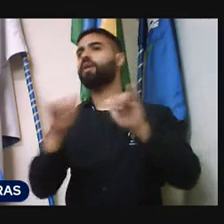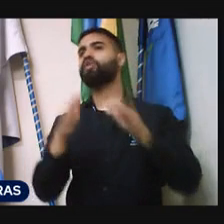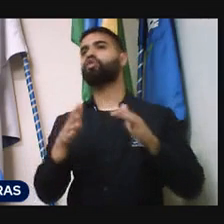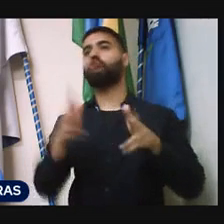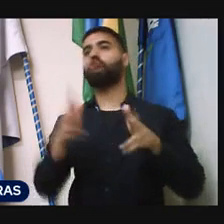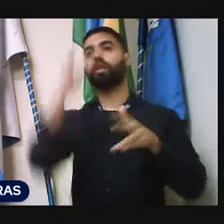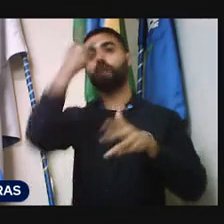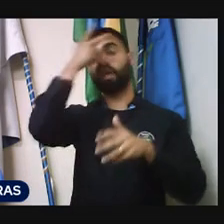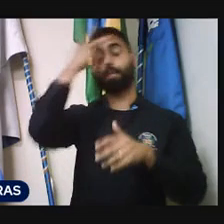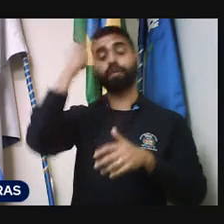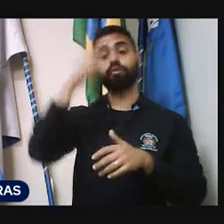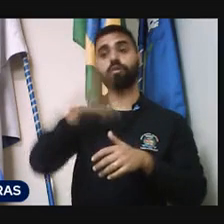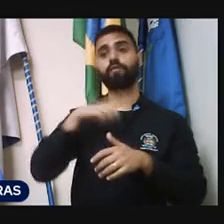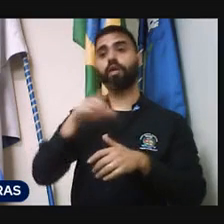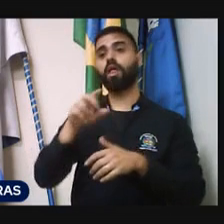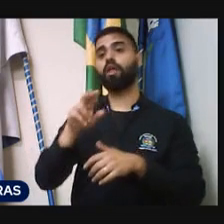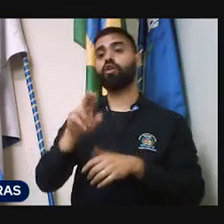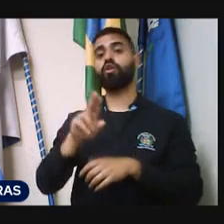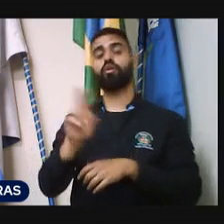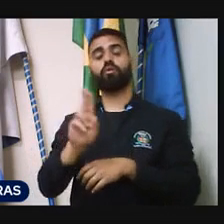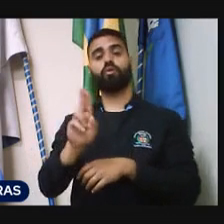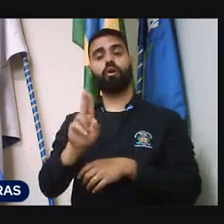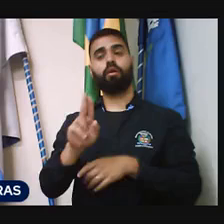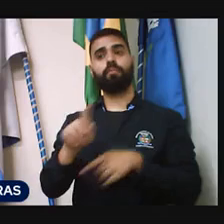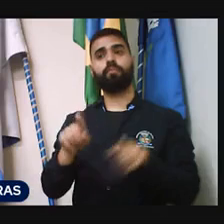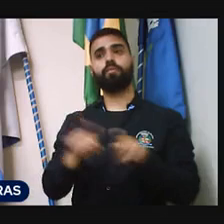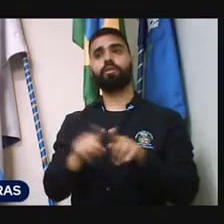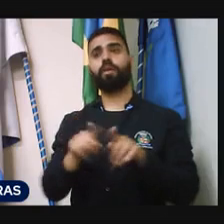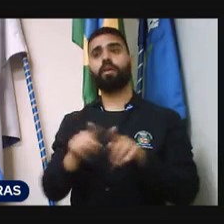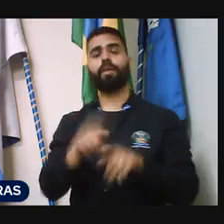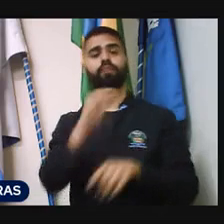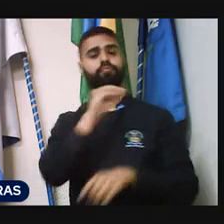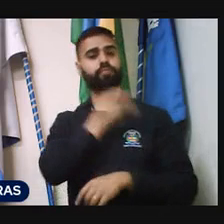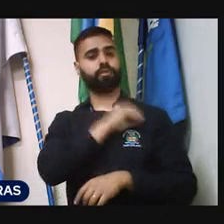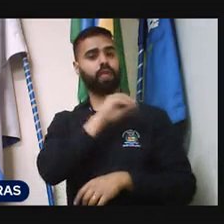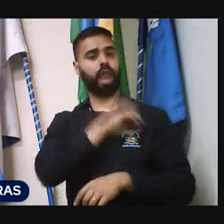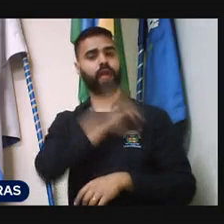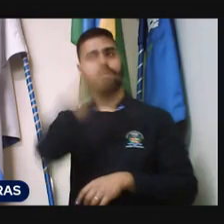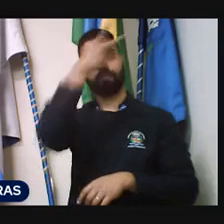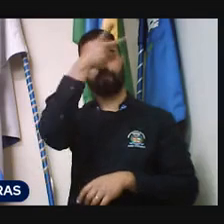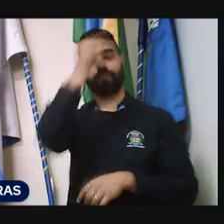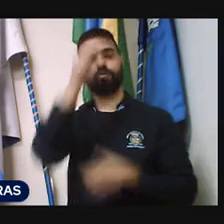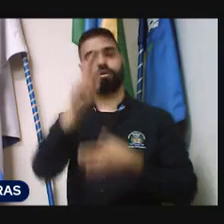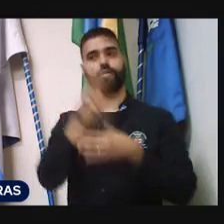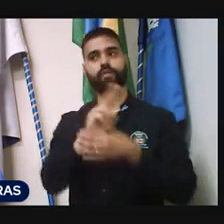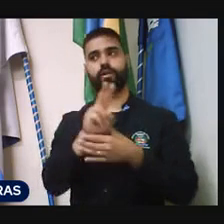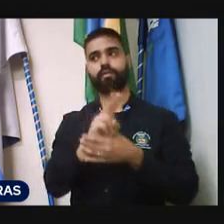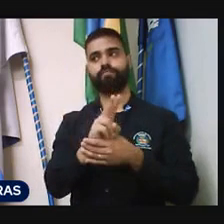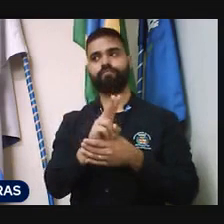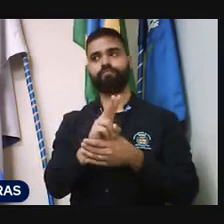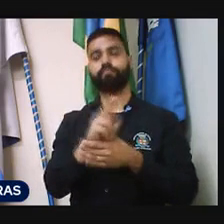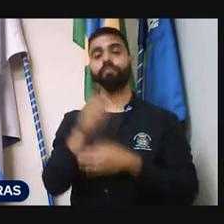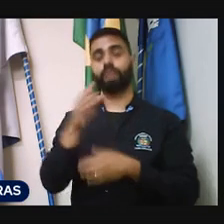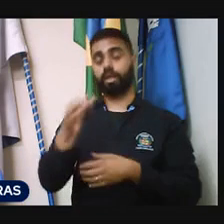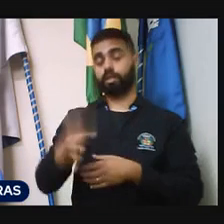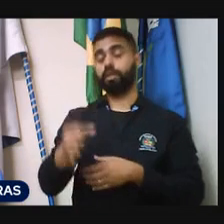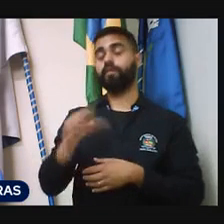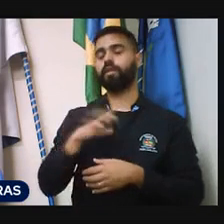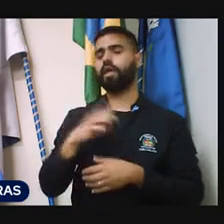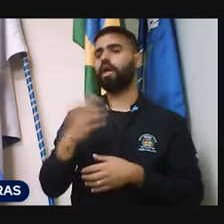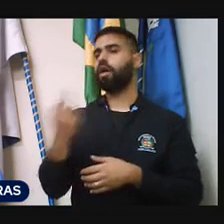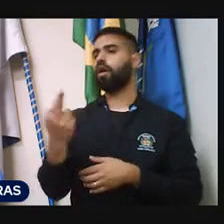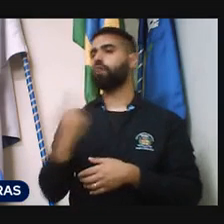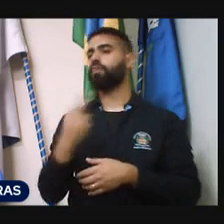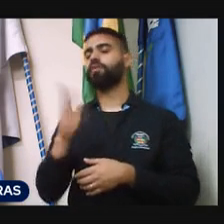nomeados em cargos comissionados e funções gratificadas da Prefeitura Municipal de Valença certo de que seremos atende as